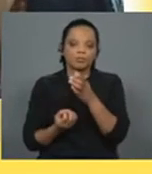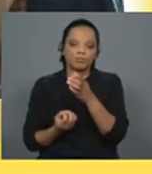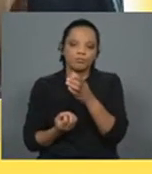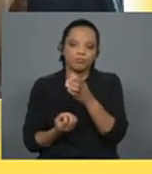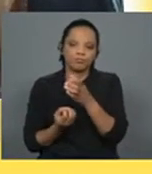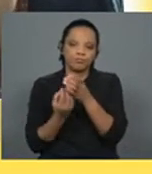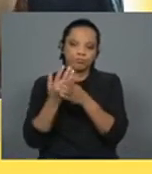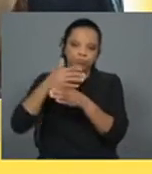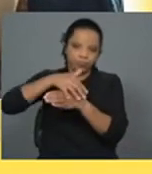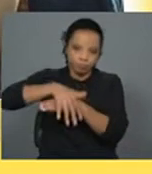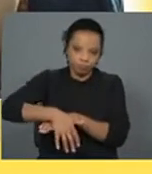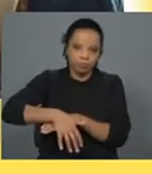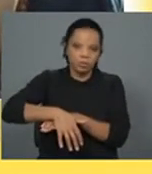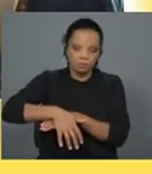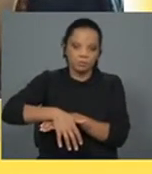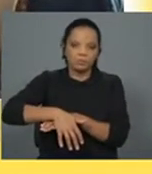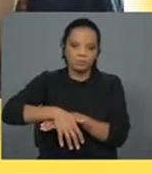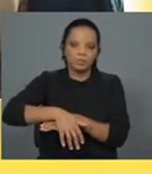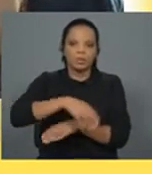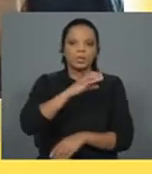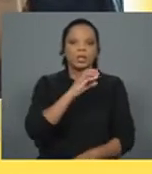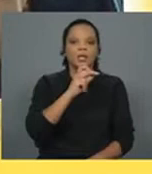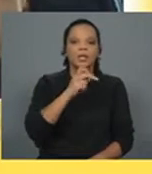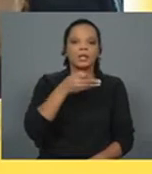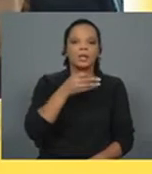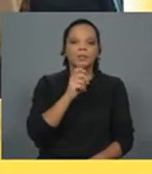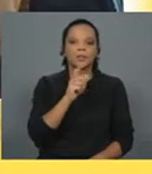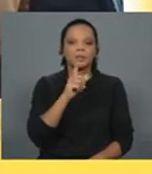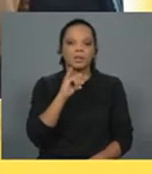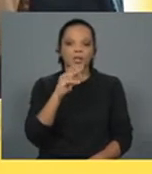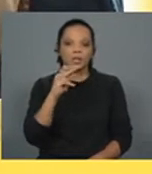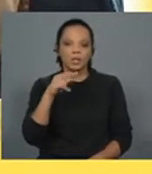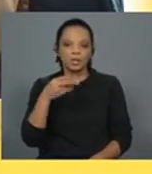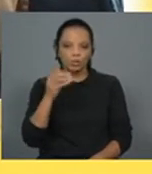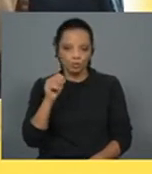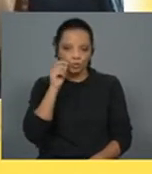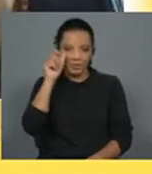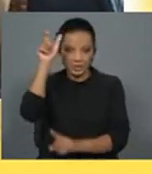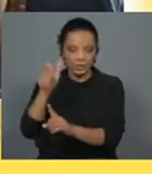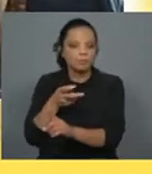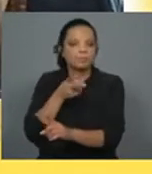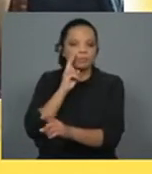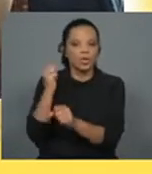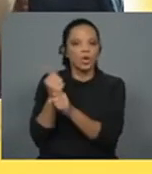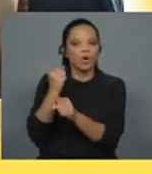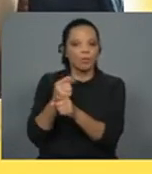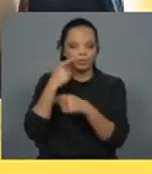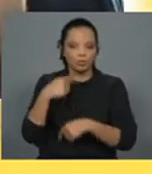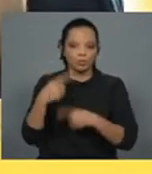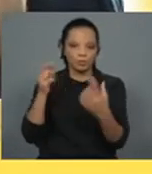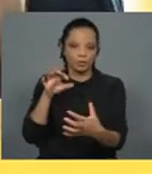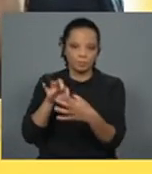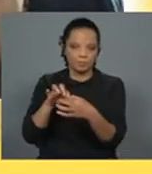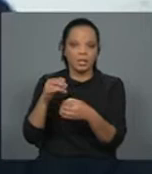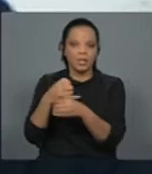portanto, ele é o diretor de obras públicas na Ilha do Faial. E, portanto, apesar desta formação base